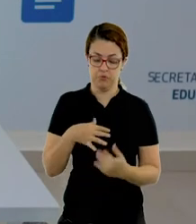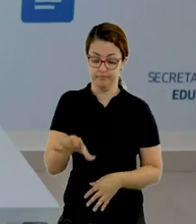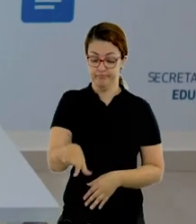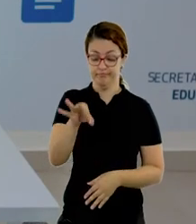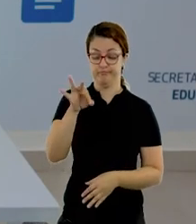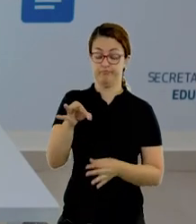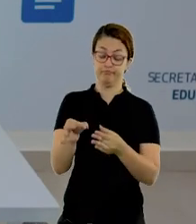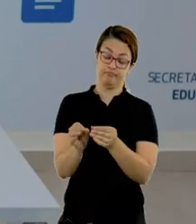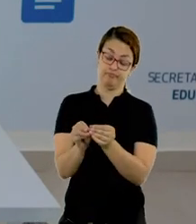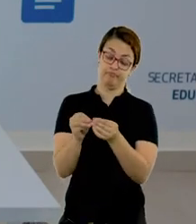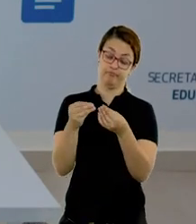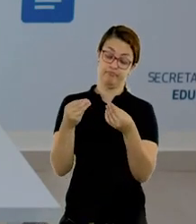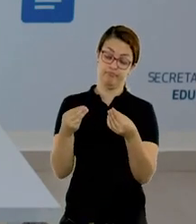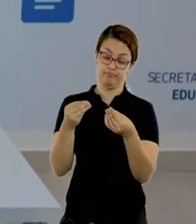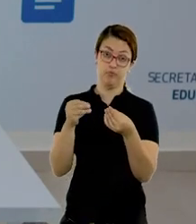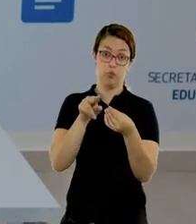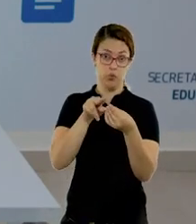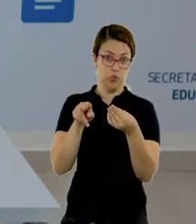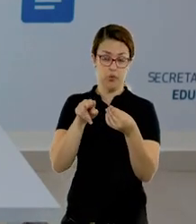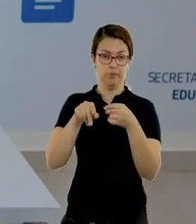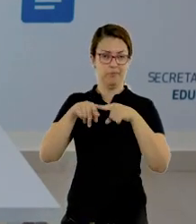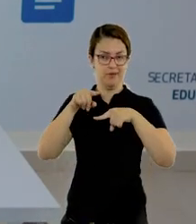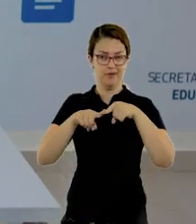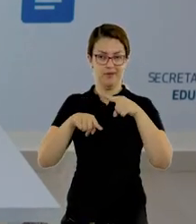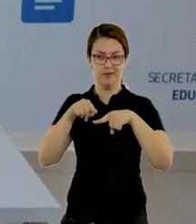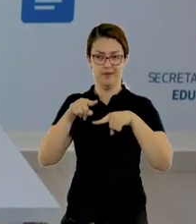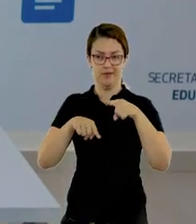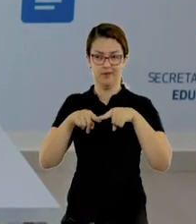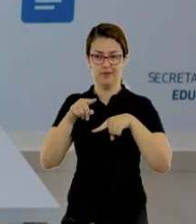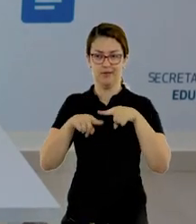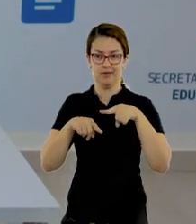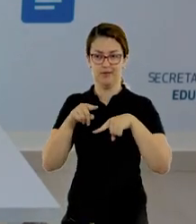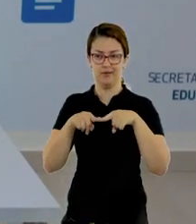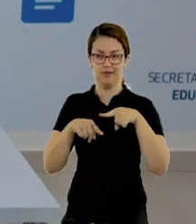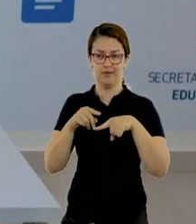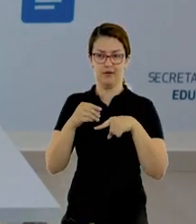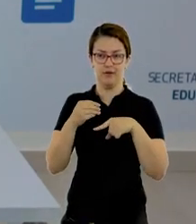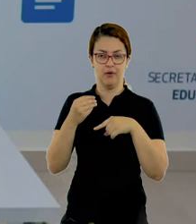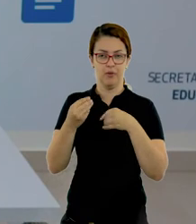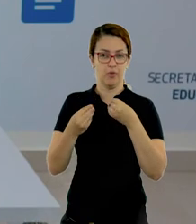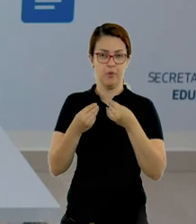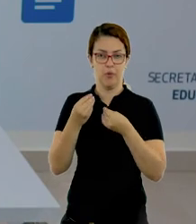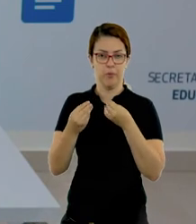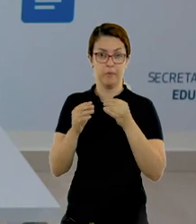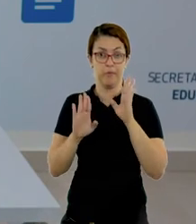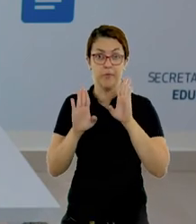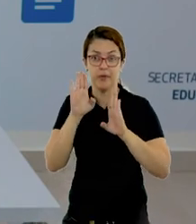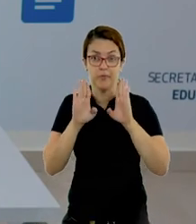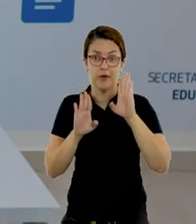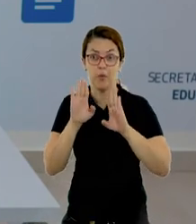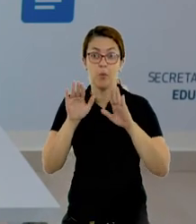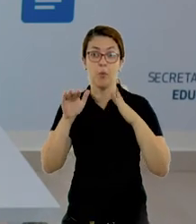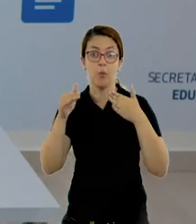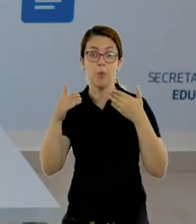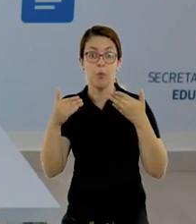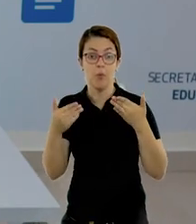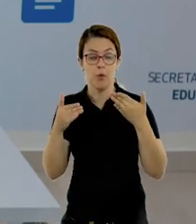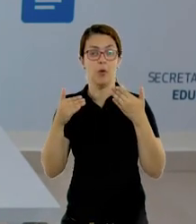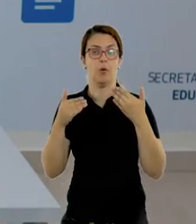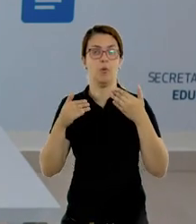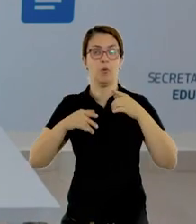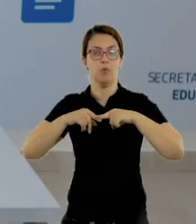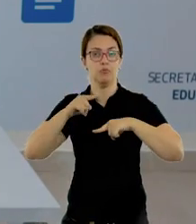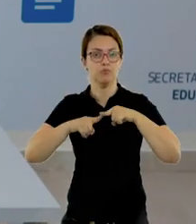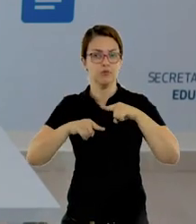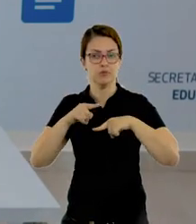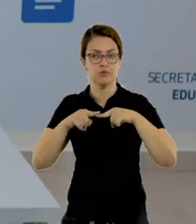papel, vai ler a palavra, no caso eu peguei eraser, então eu vou ter que fazer a mímica para que o outro adivinhe que objeto